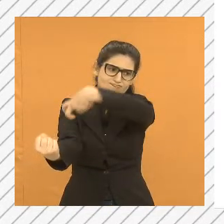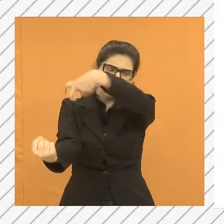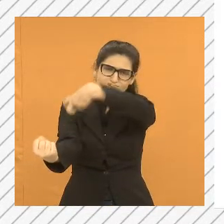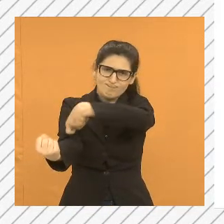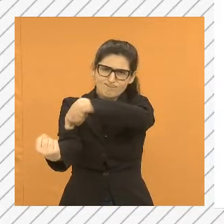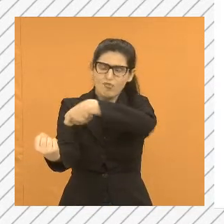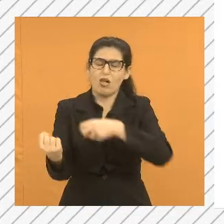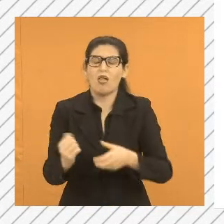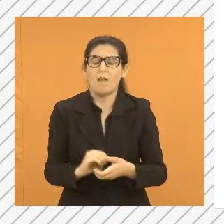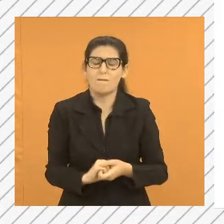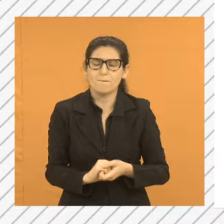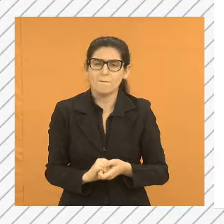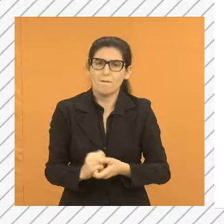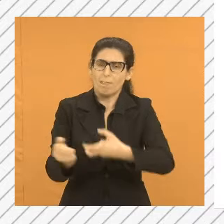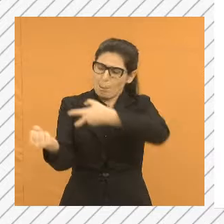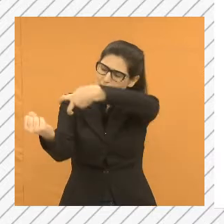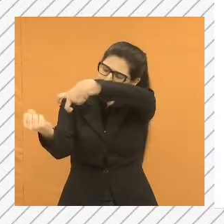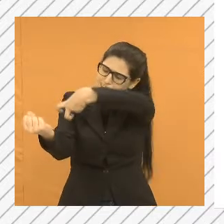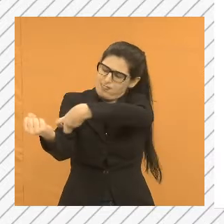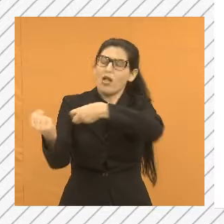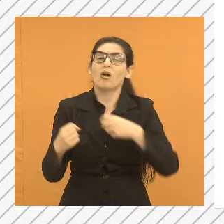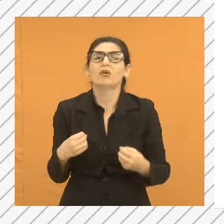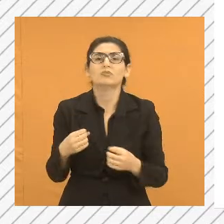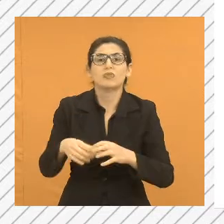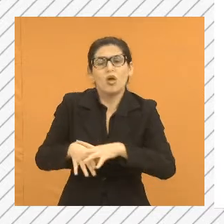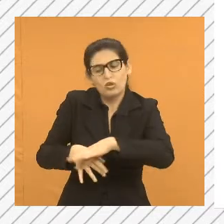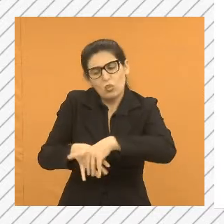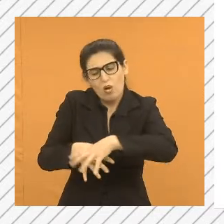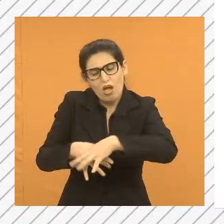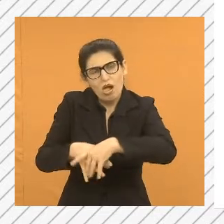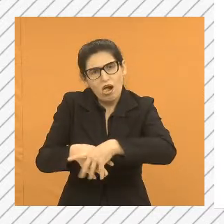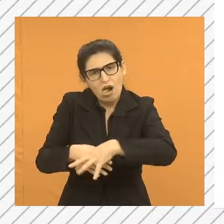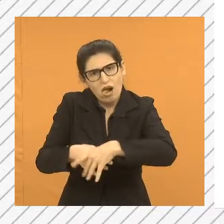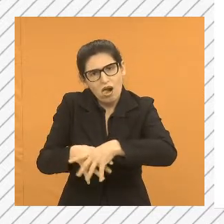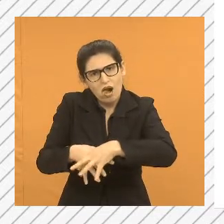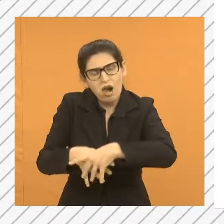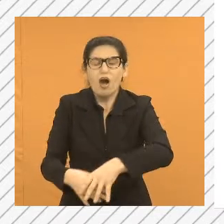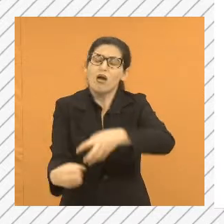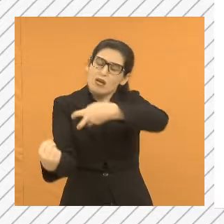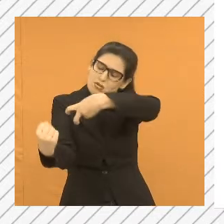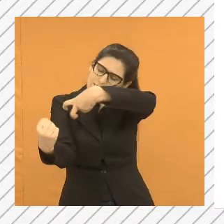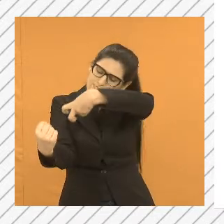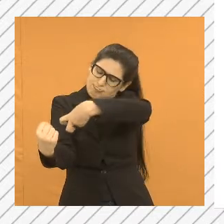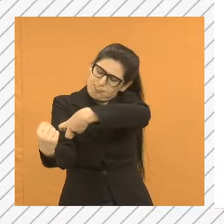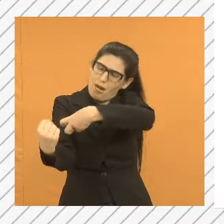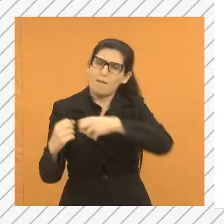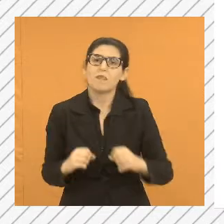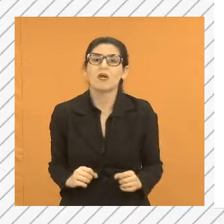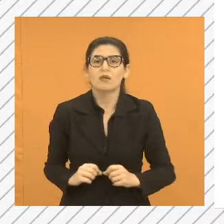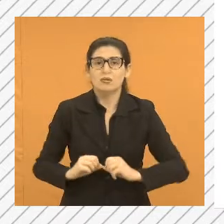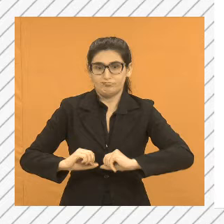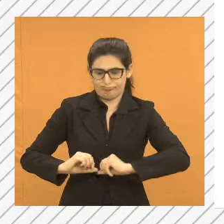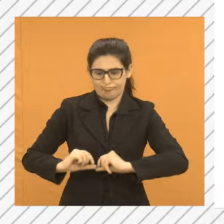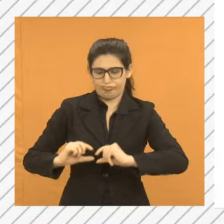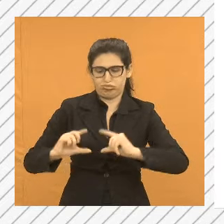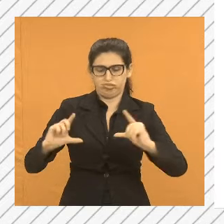em algumas doenças aqui, a vacina respectiva teve um